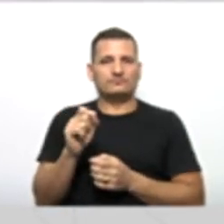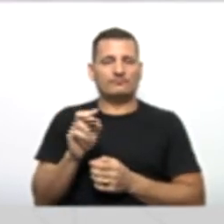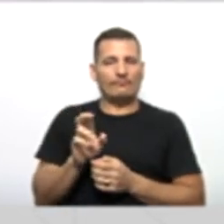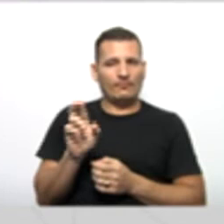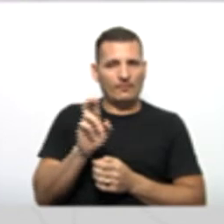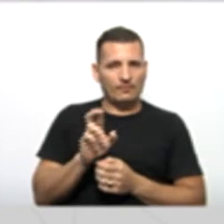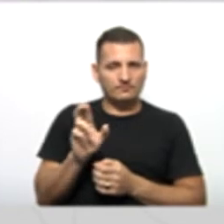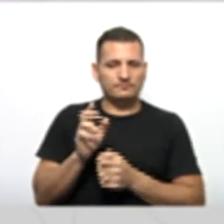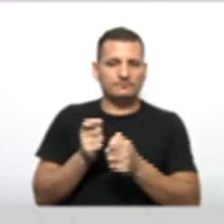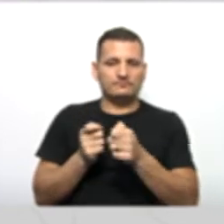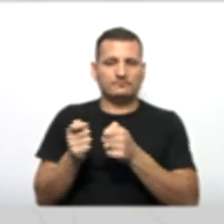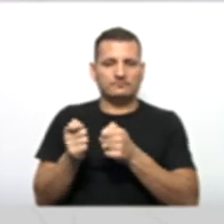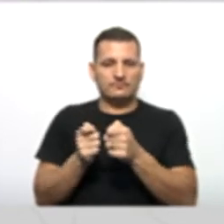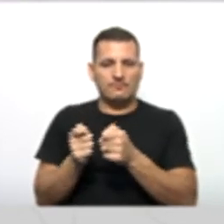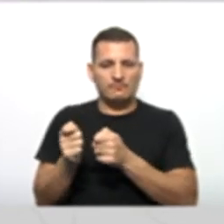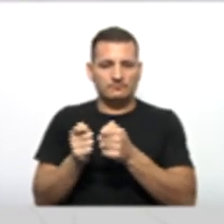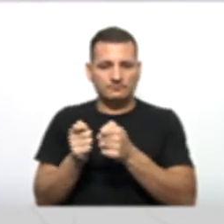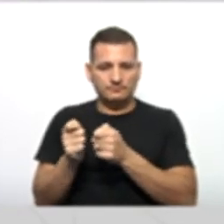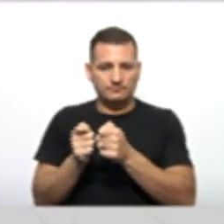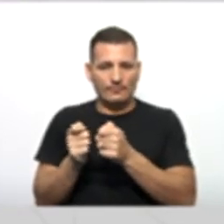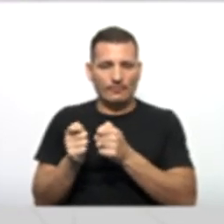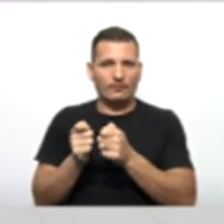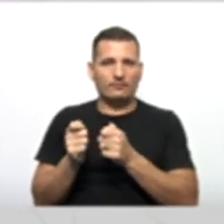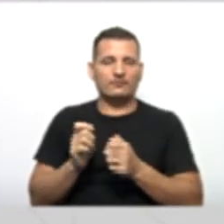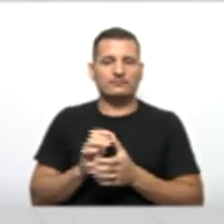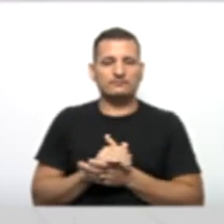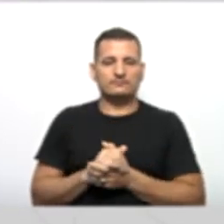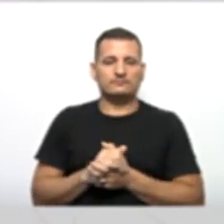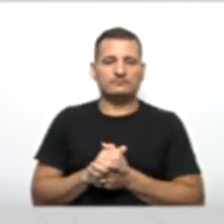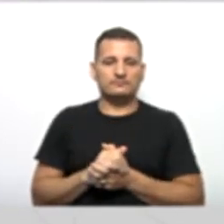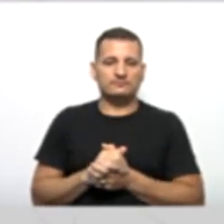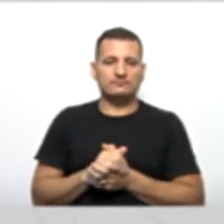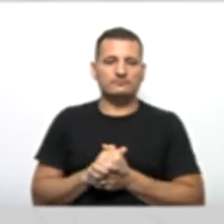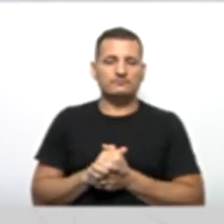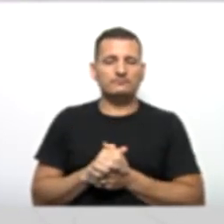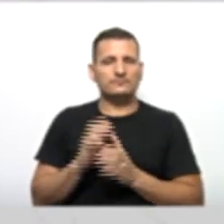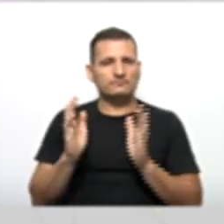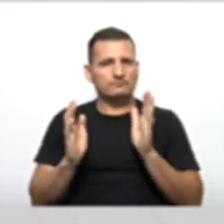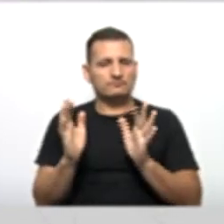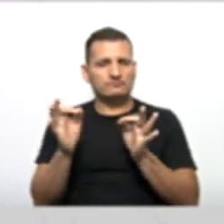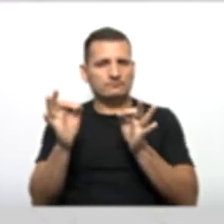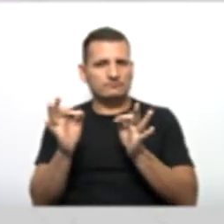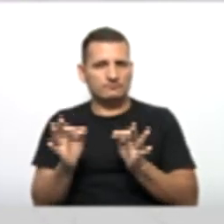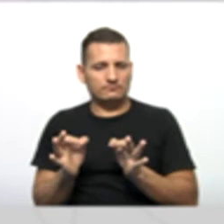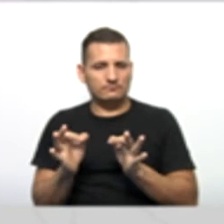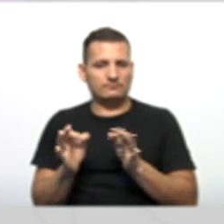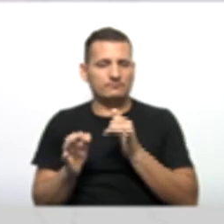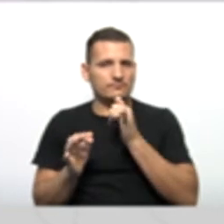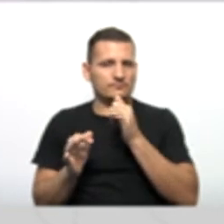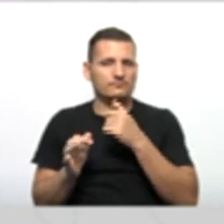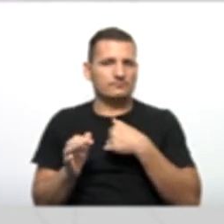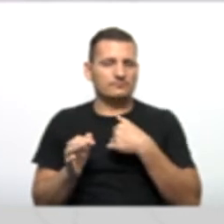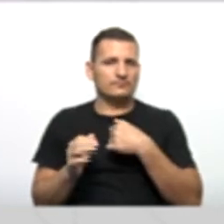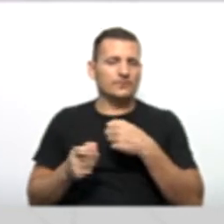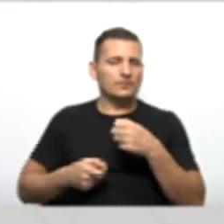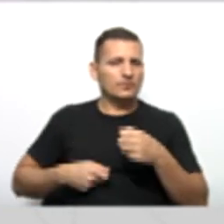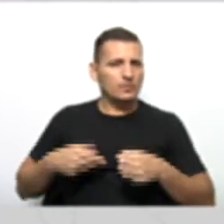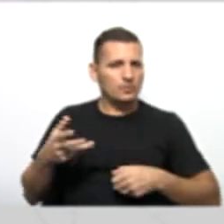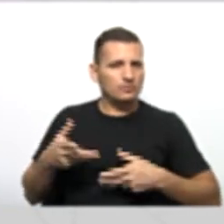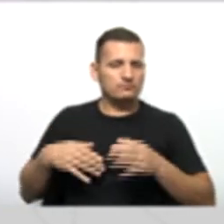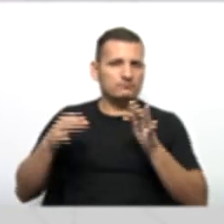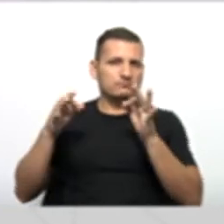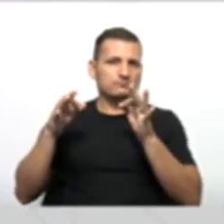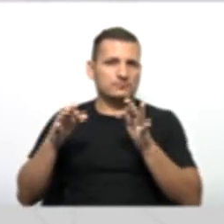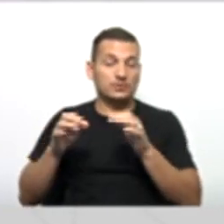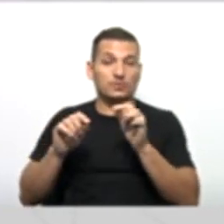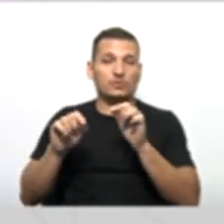e o controle dessas atividades, né? Vou ver se está tudo saindo no prazo planejado, se eu estou gastando aquilo que realmente